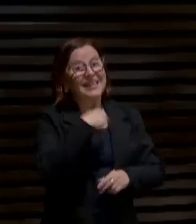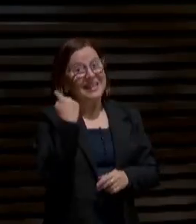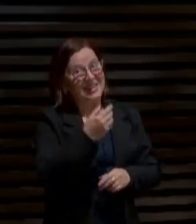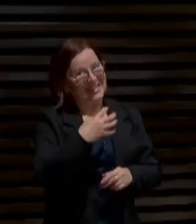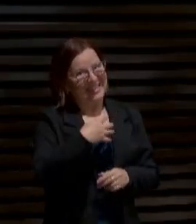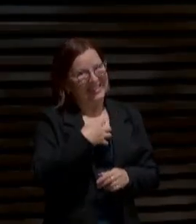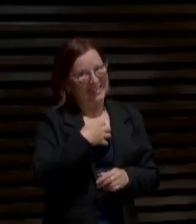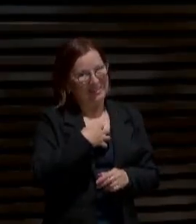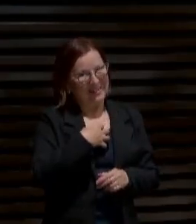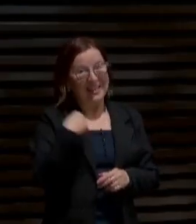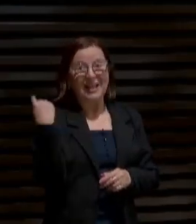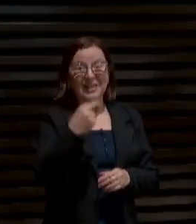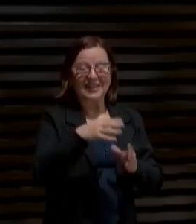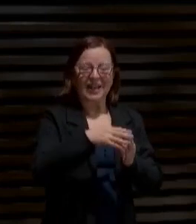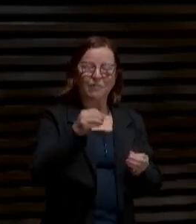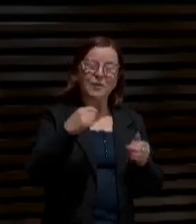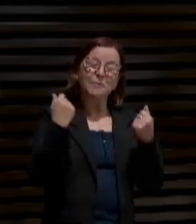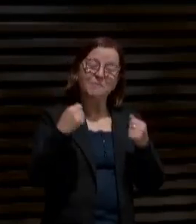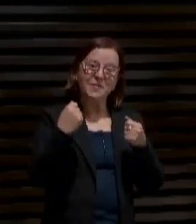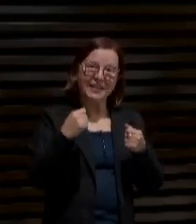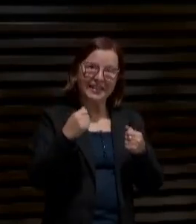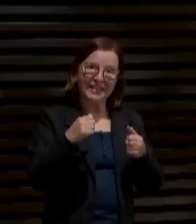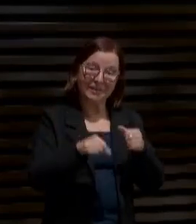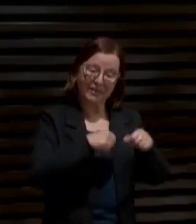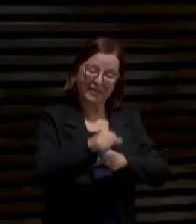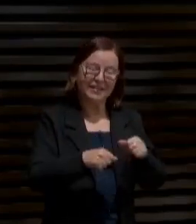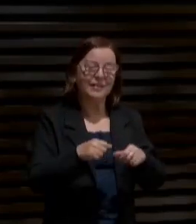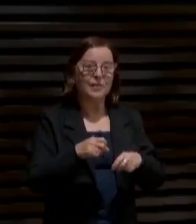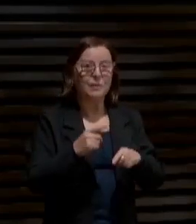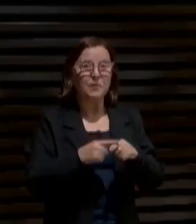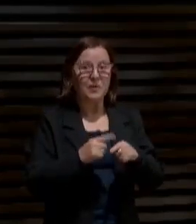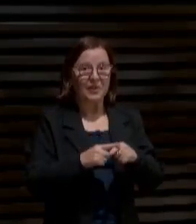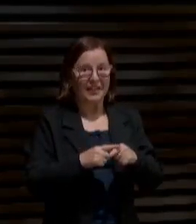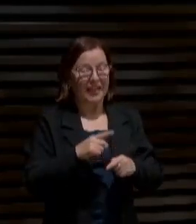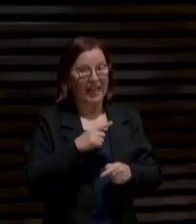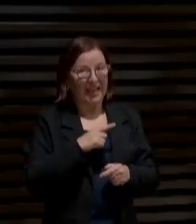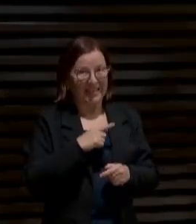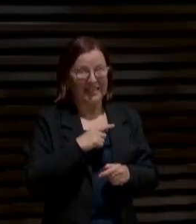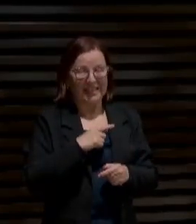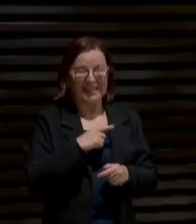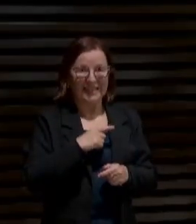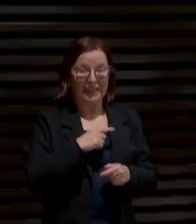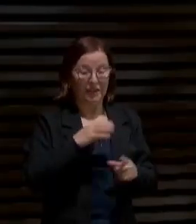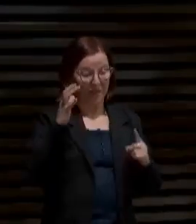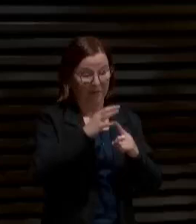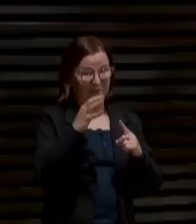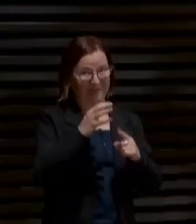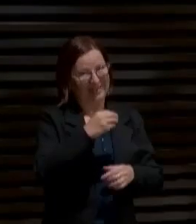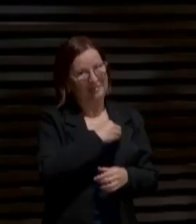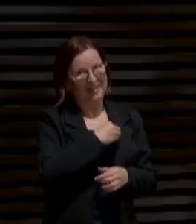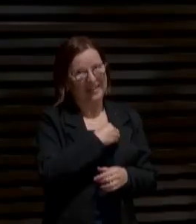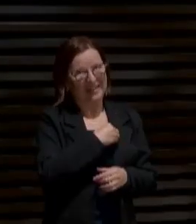alma que precisa ser tratada que ainda tem reflexos do pecado Então trata com o